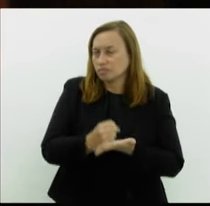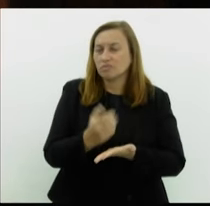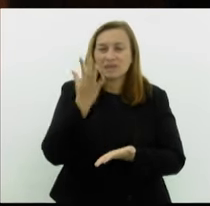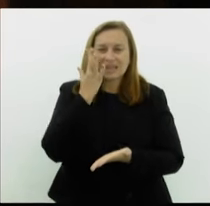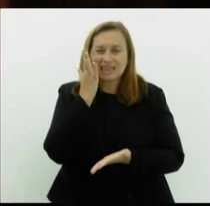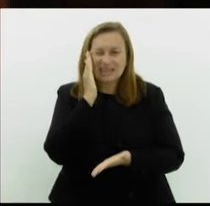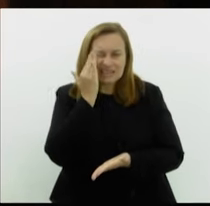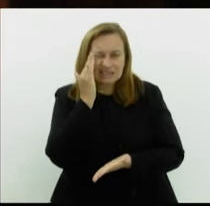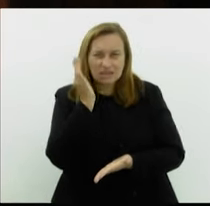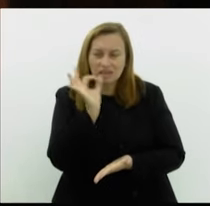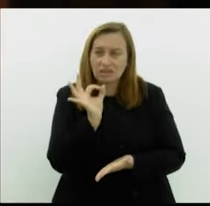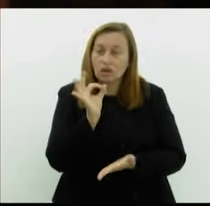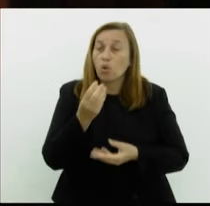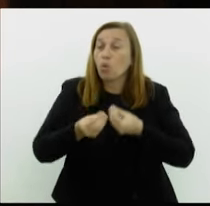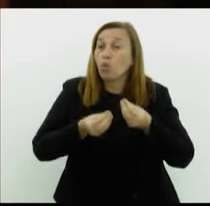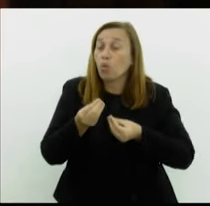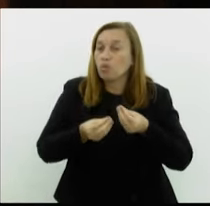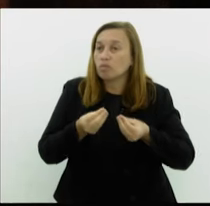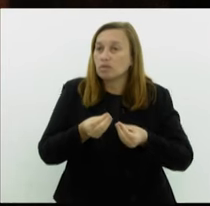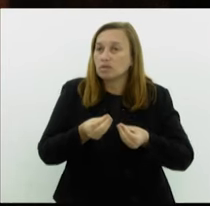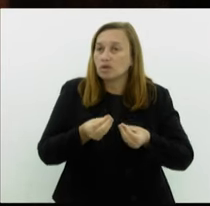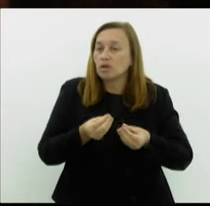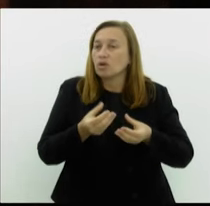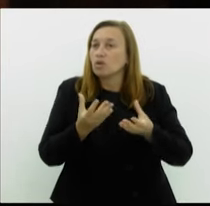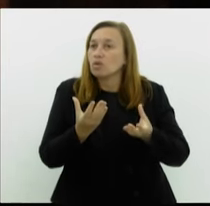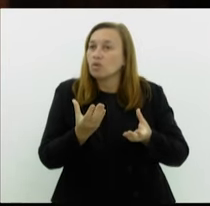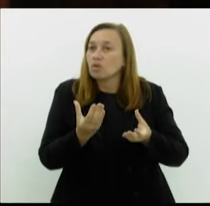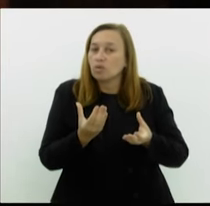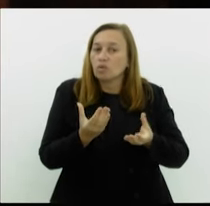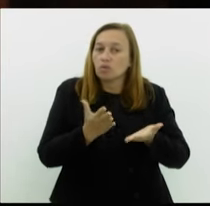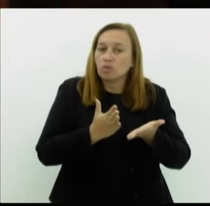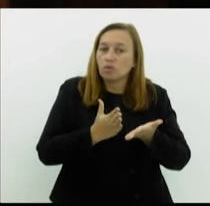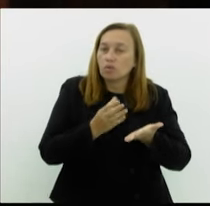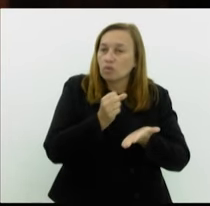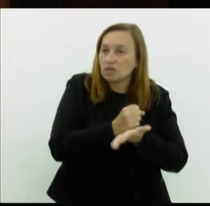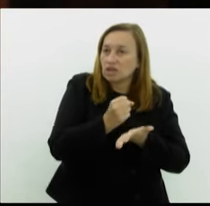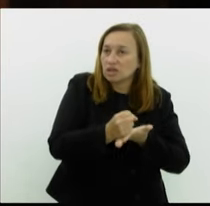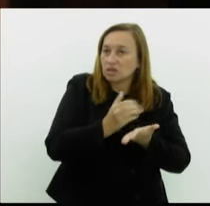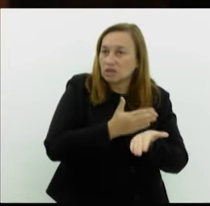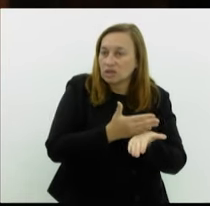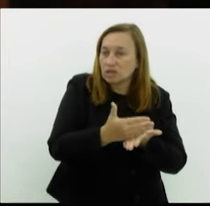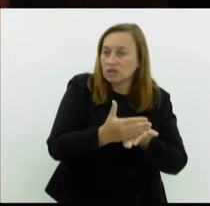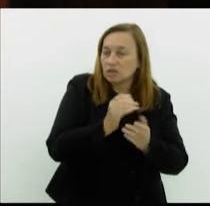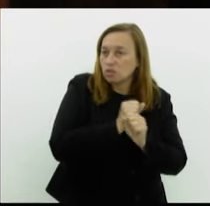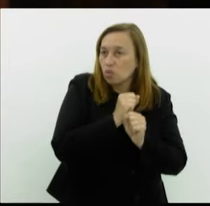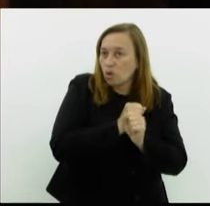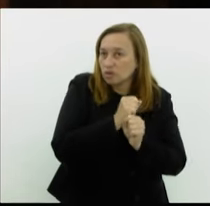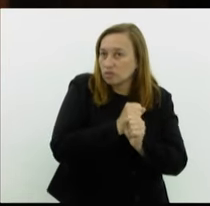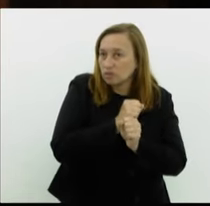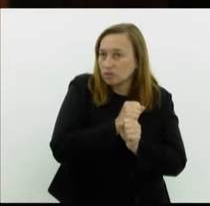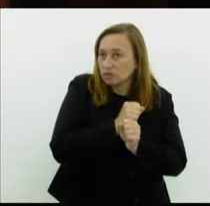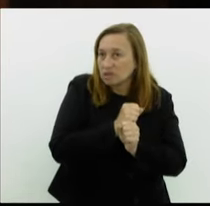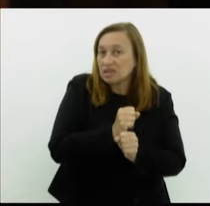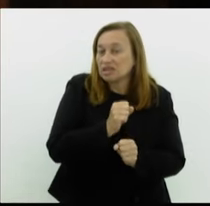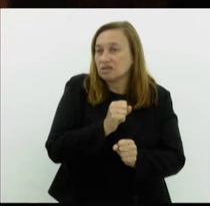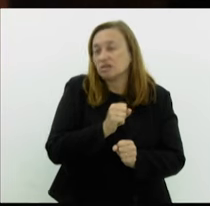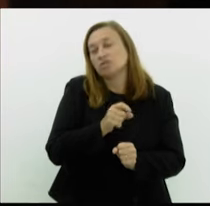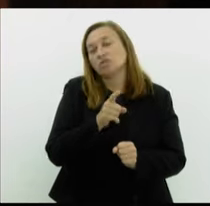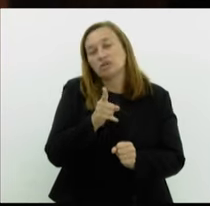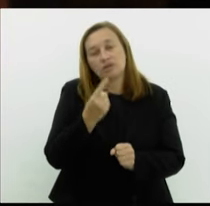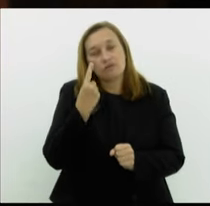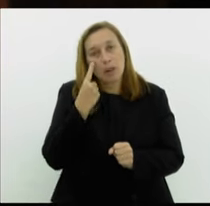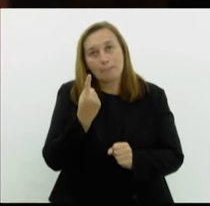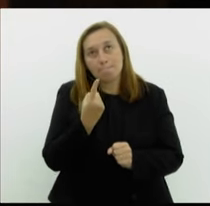você fazer uma contratação que deveria se iniciar no início do ano, se você levar em